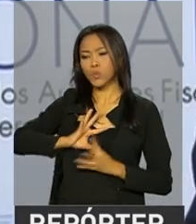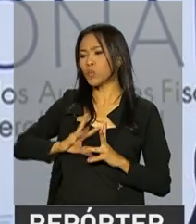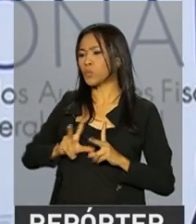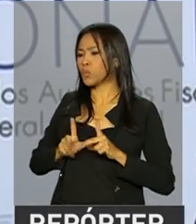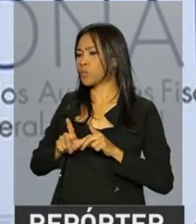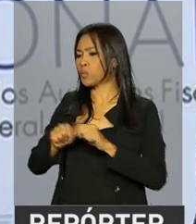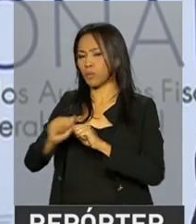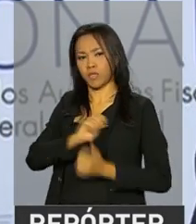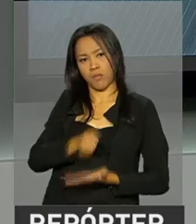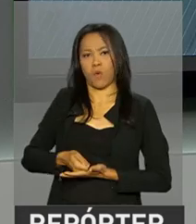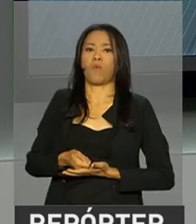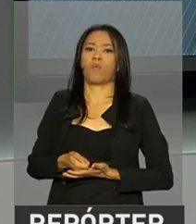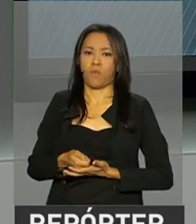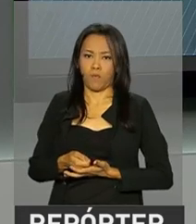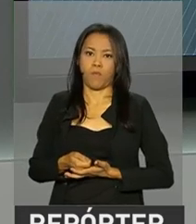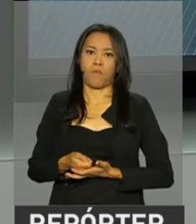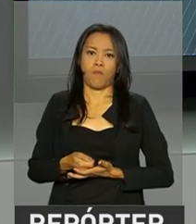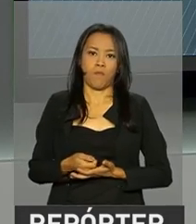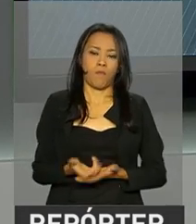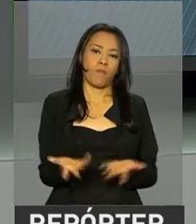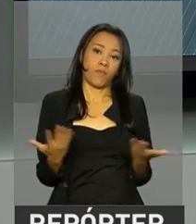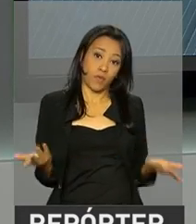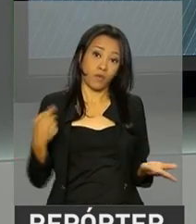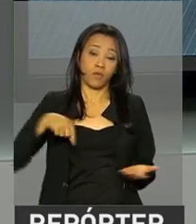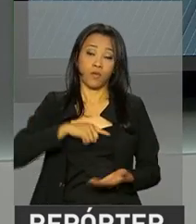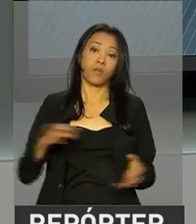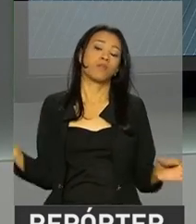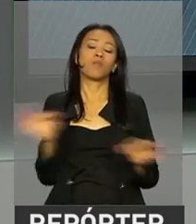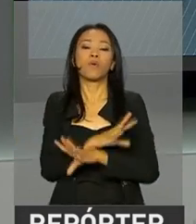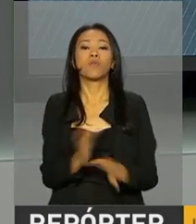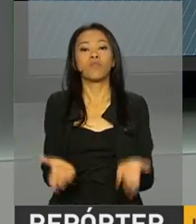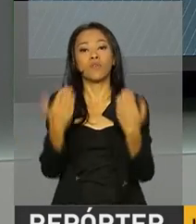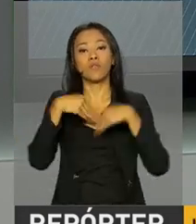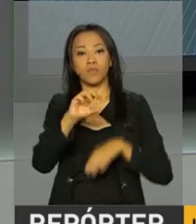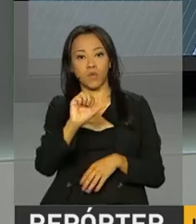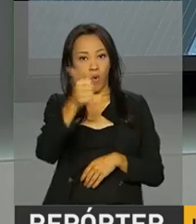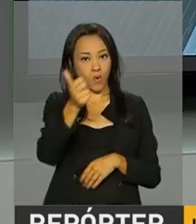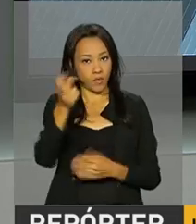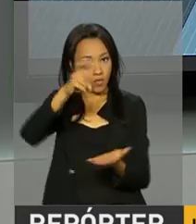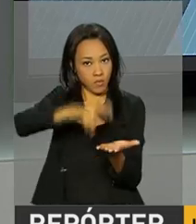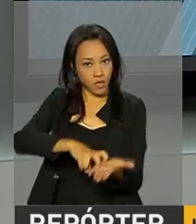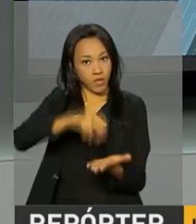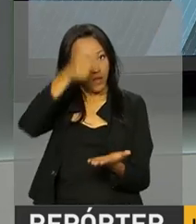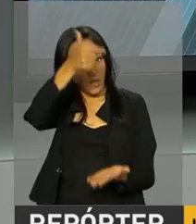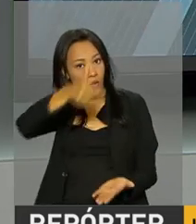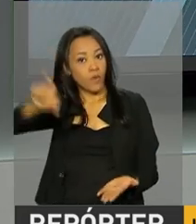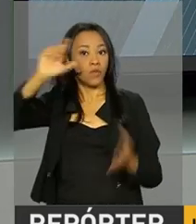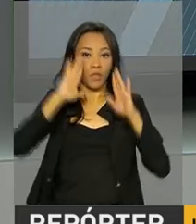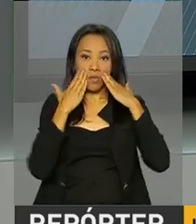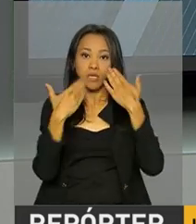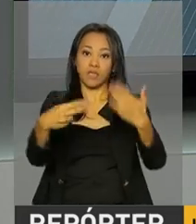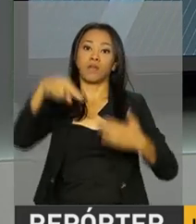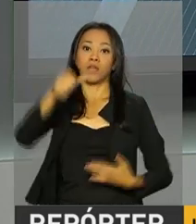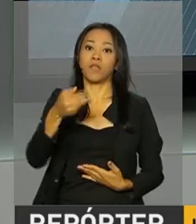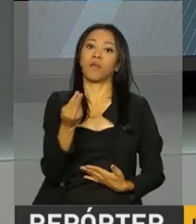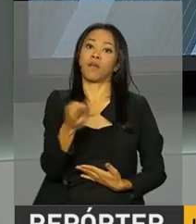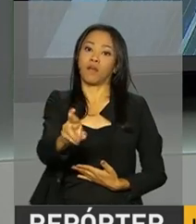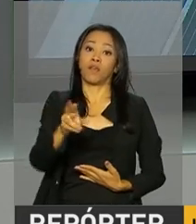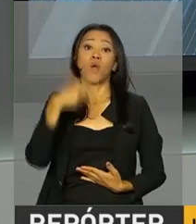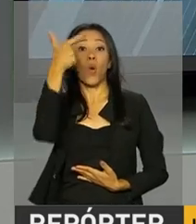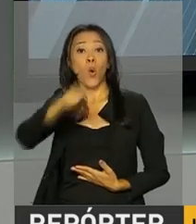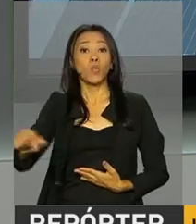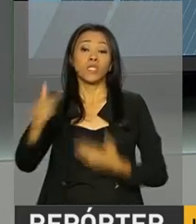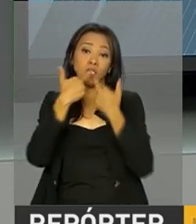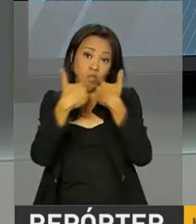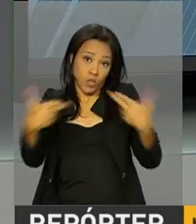aquilo que ele pagou e nós ficamos por aqui Voltamos às 11 da manhã na próxima edição do repórter NBR outras